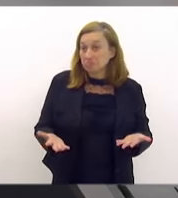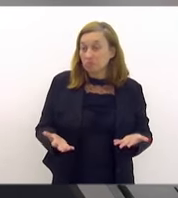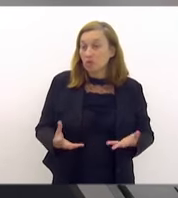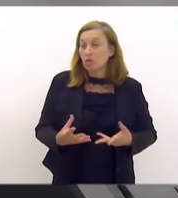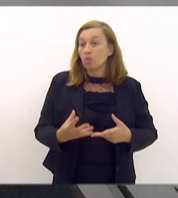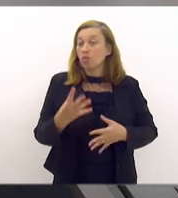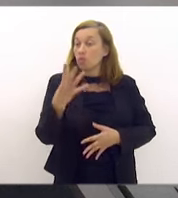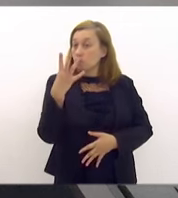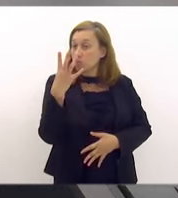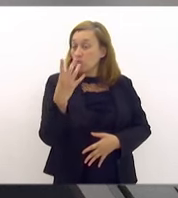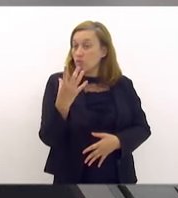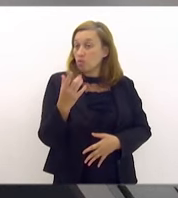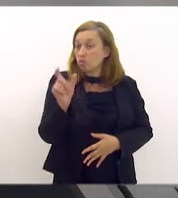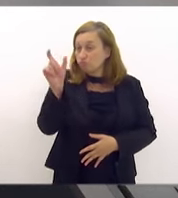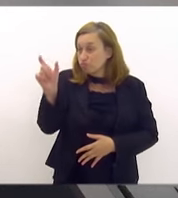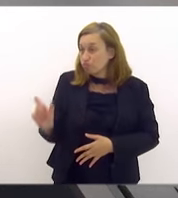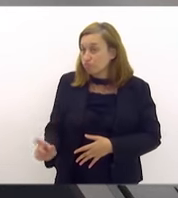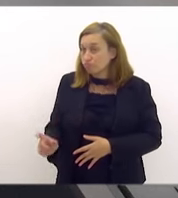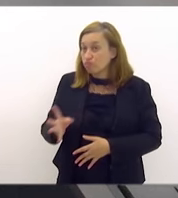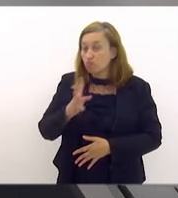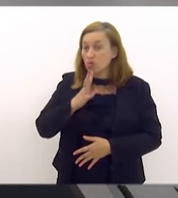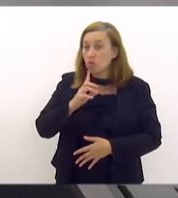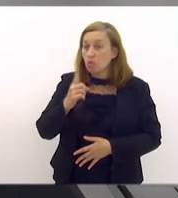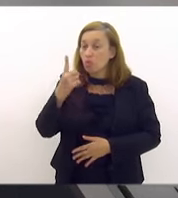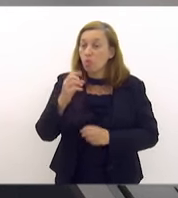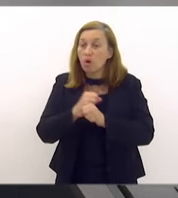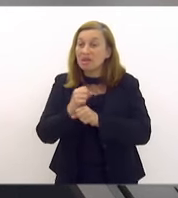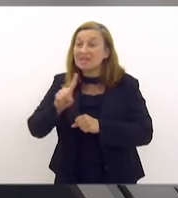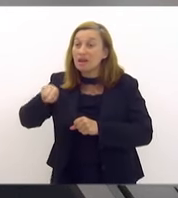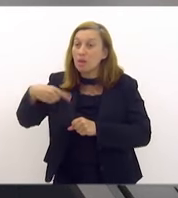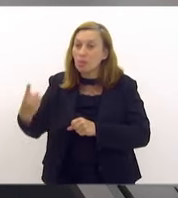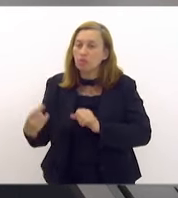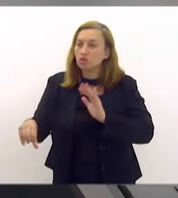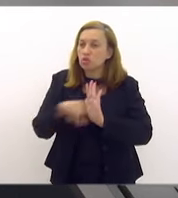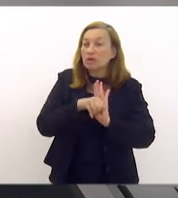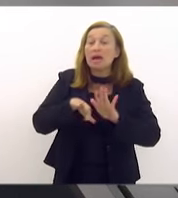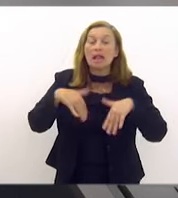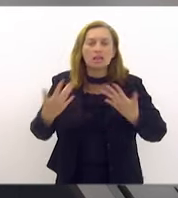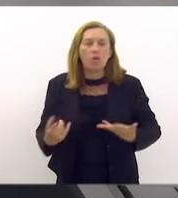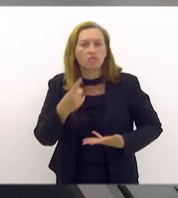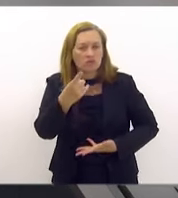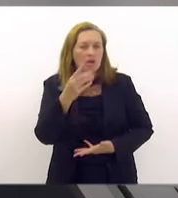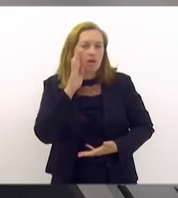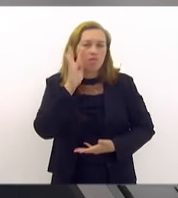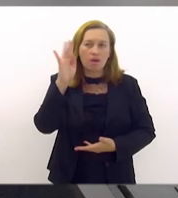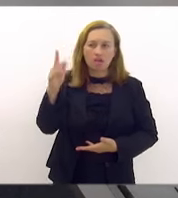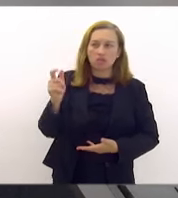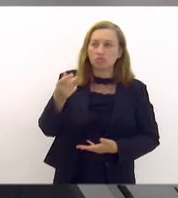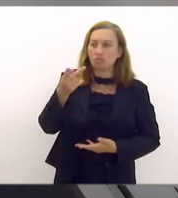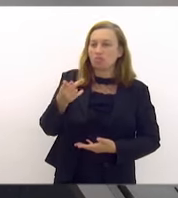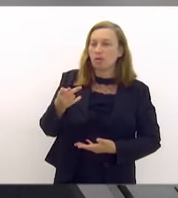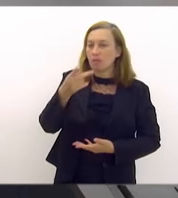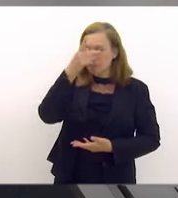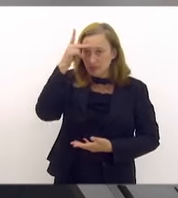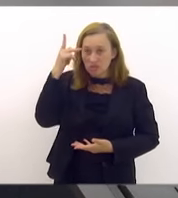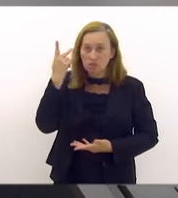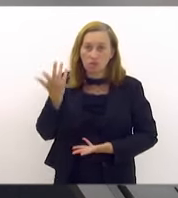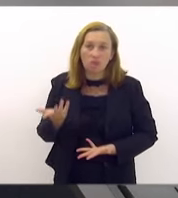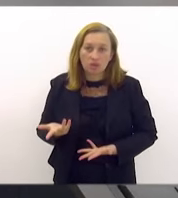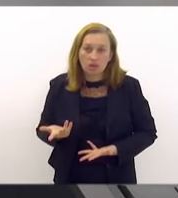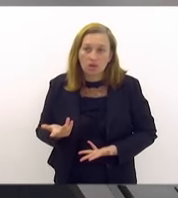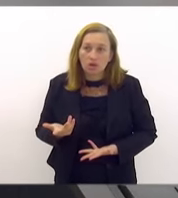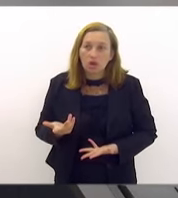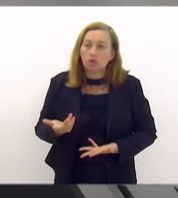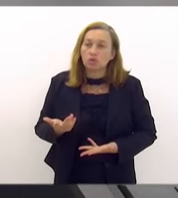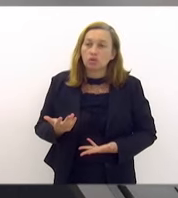reconhecimento da pessoa só aconteceu um ano depois do crime Então você imaginam uma pessoa como essa o nível de